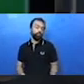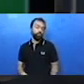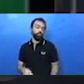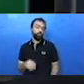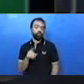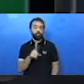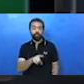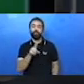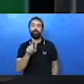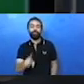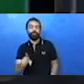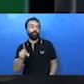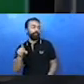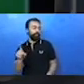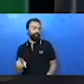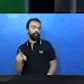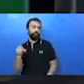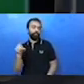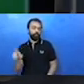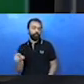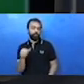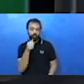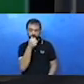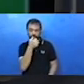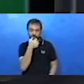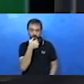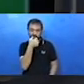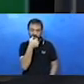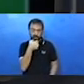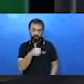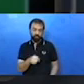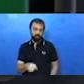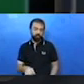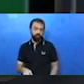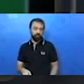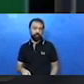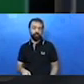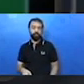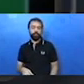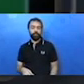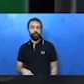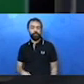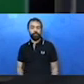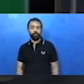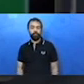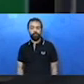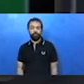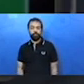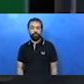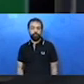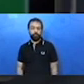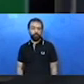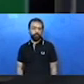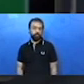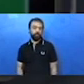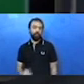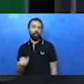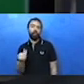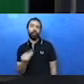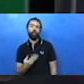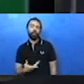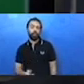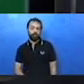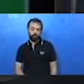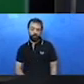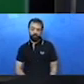3, 4, 5, 6, 7, 8. Quantas